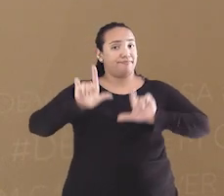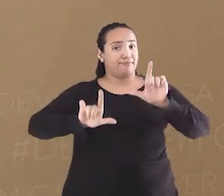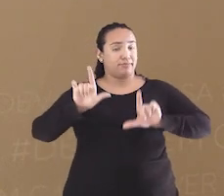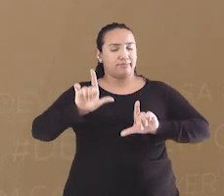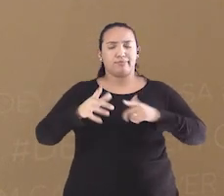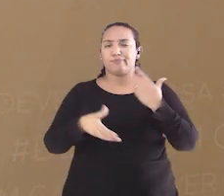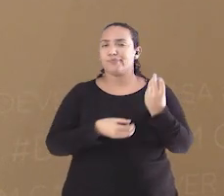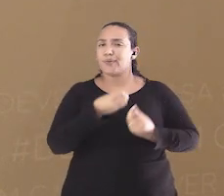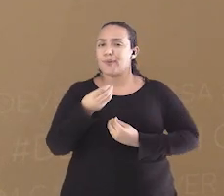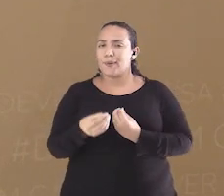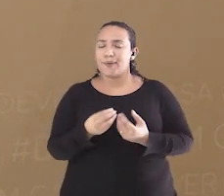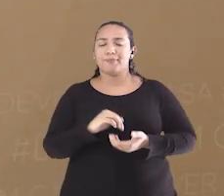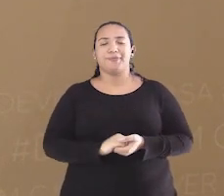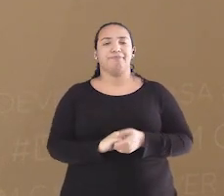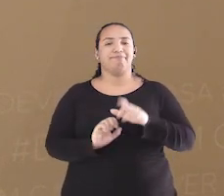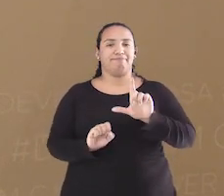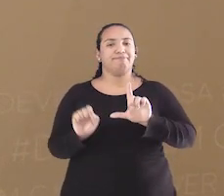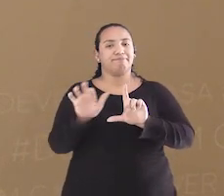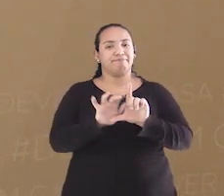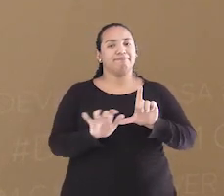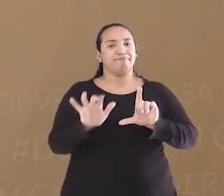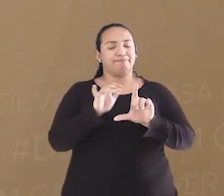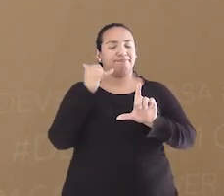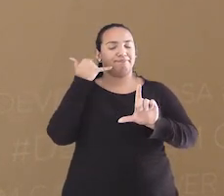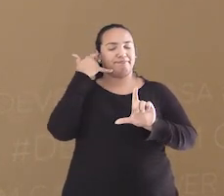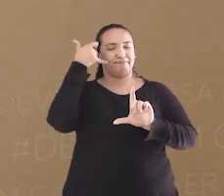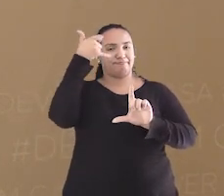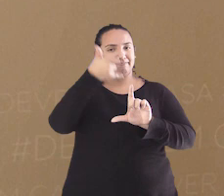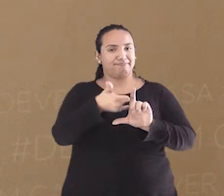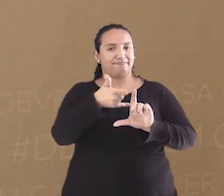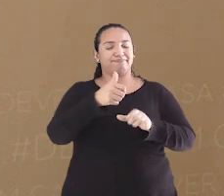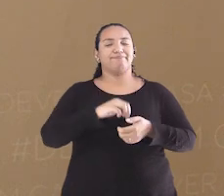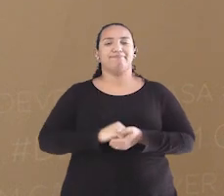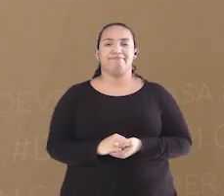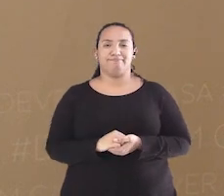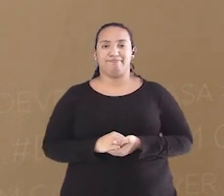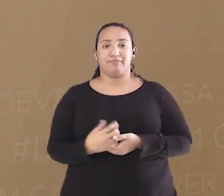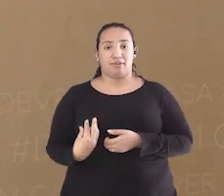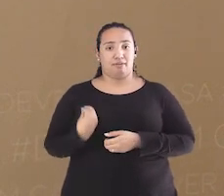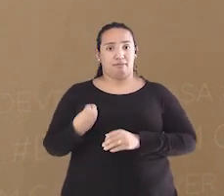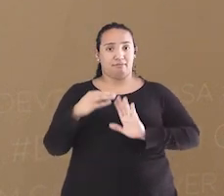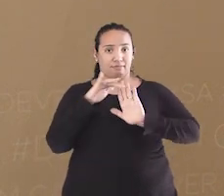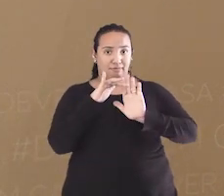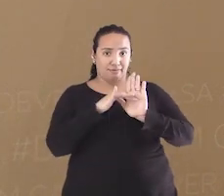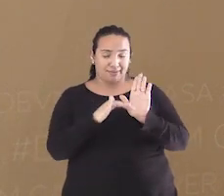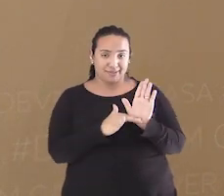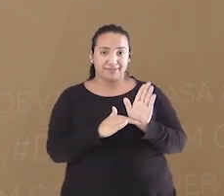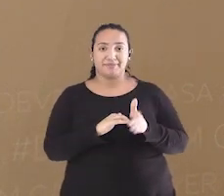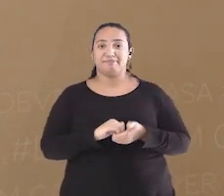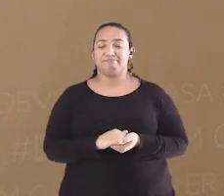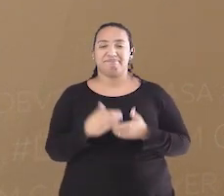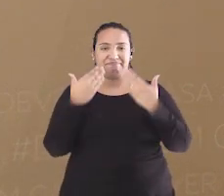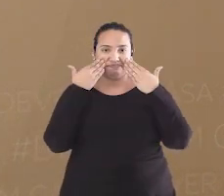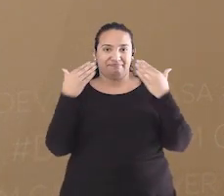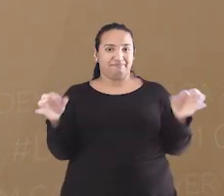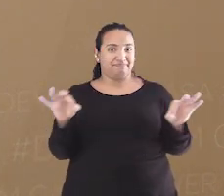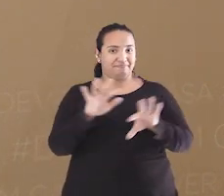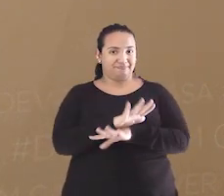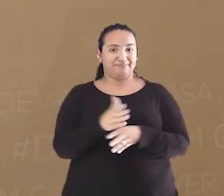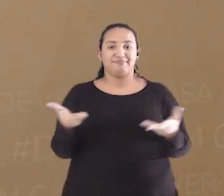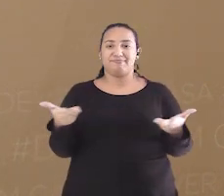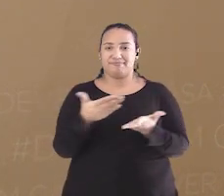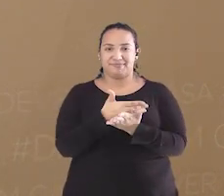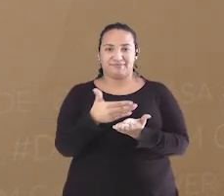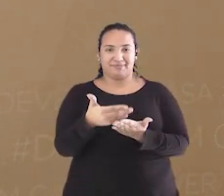Para isso, é só apontar o celular para o QR Code que aparece aí na sua tela e preencher o formulário. Apresentações